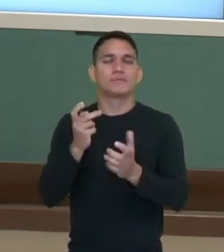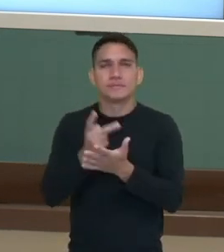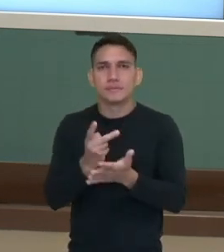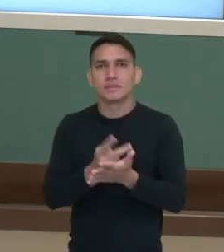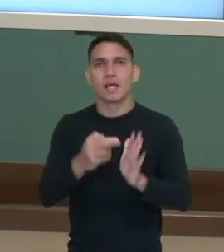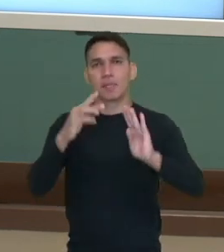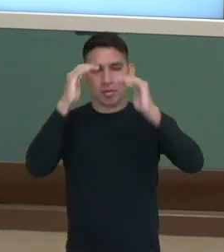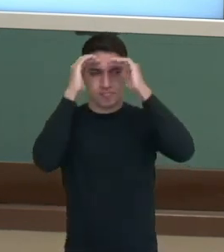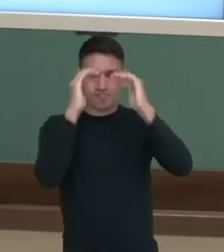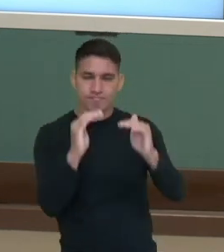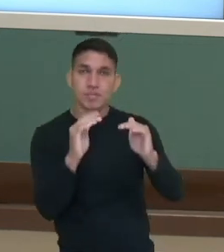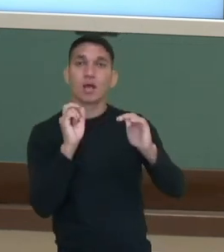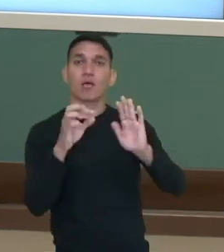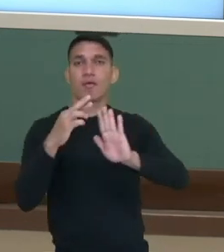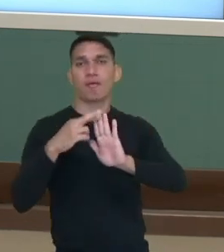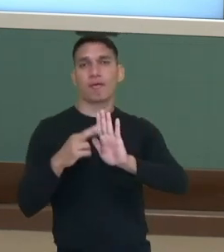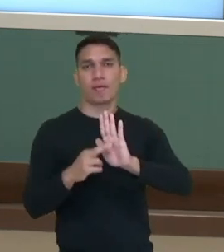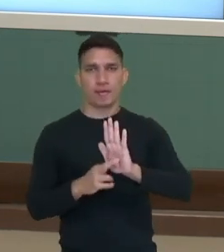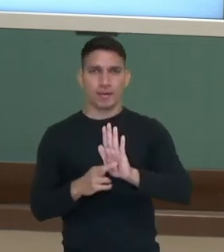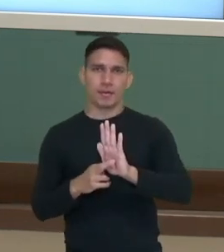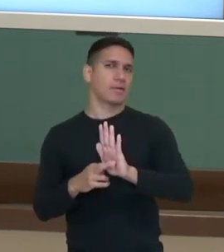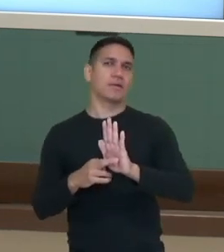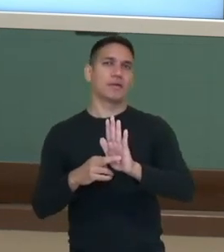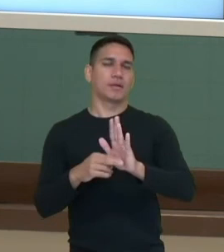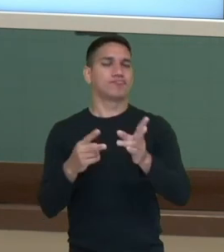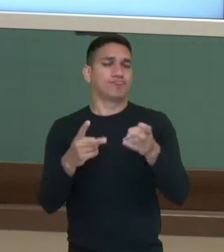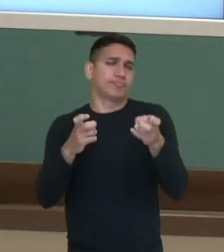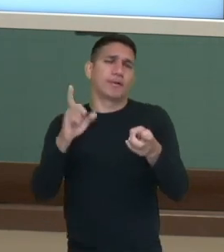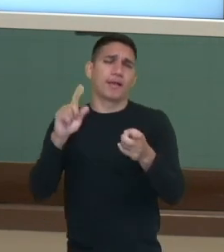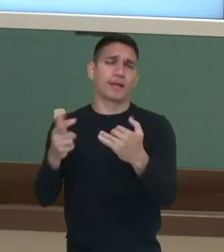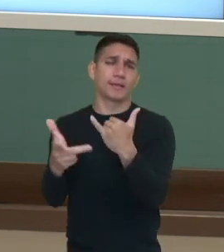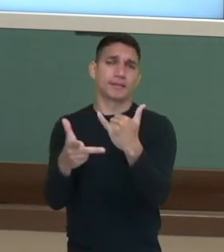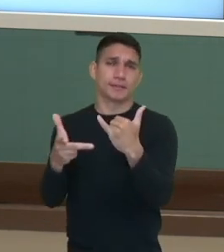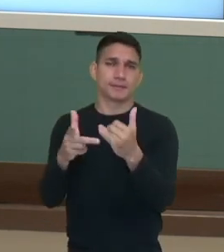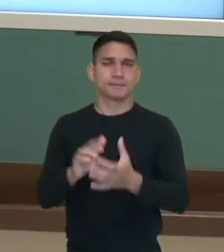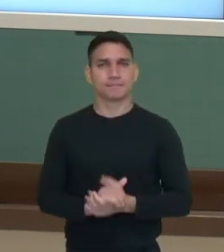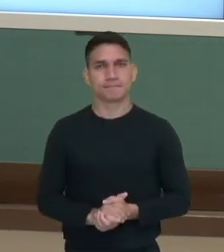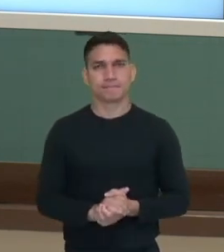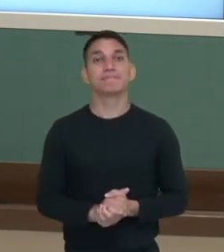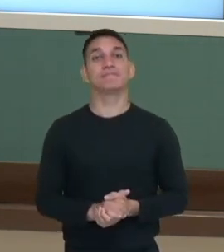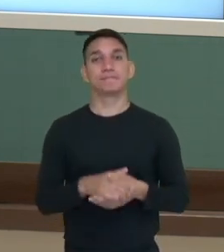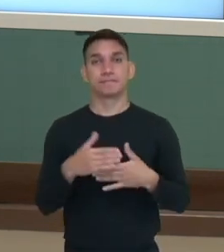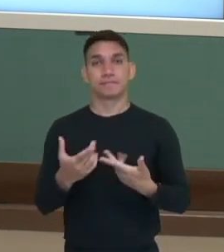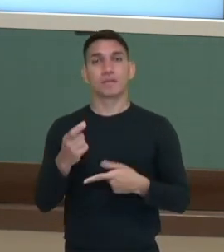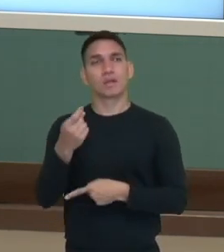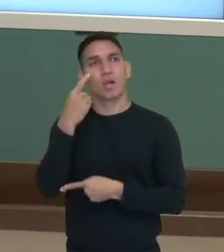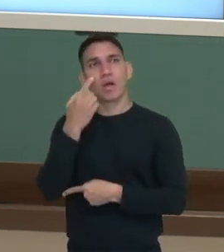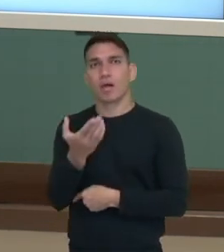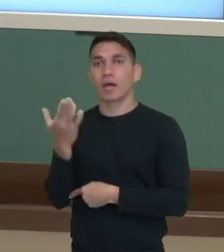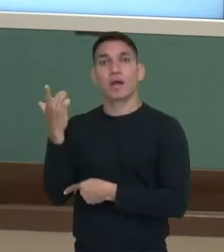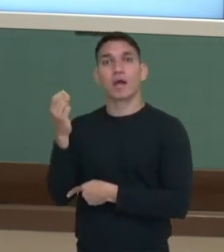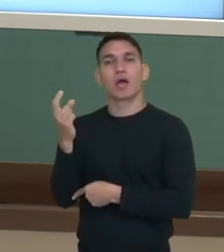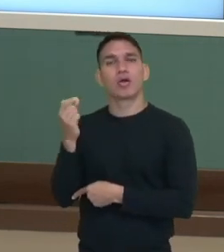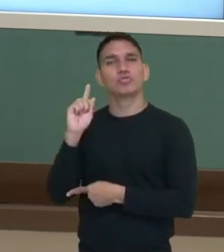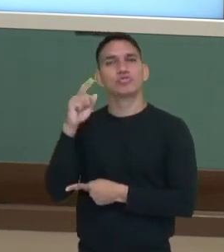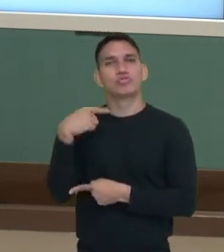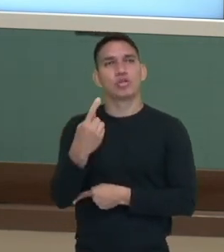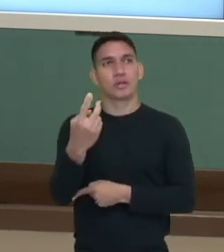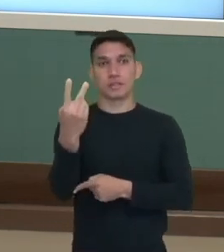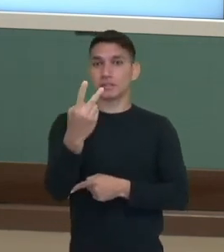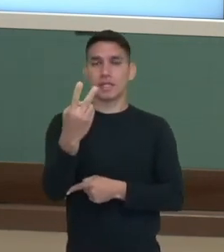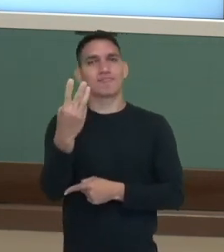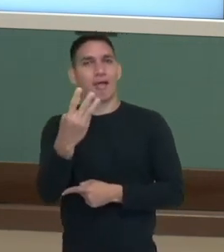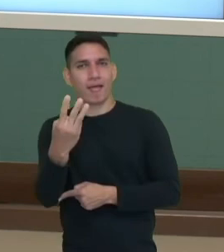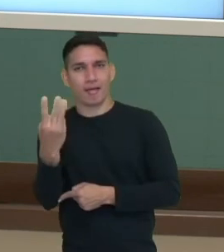respeitar a norma padrão, no caso, a ênclise, certo? Seguindo, vamos à nossa